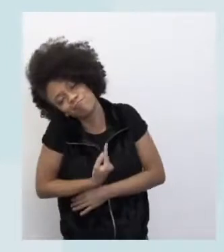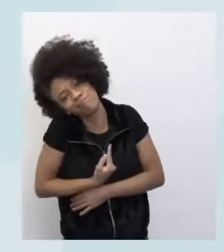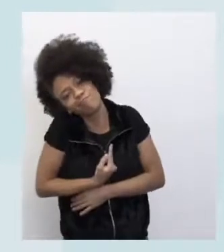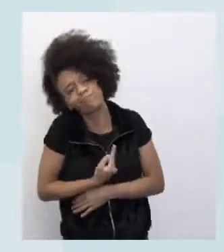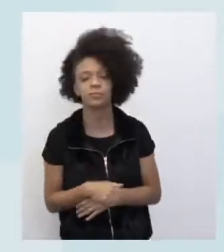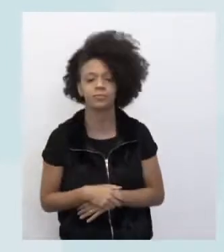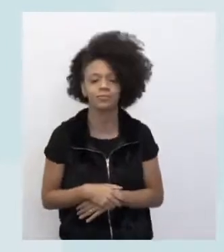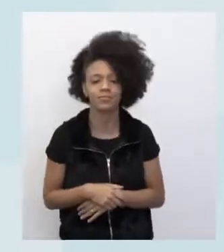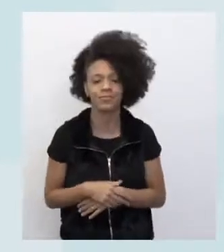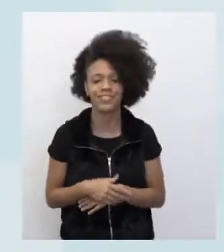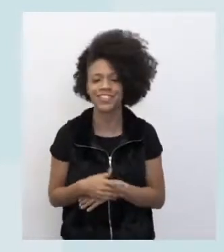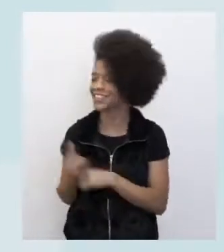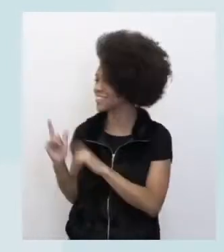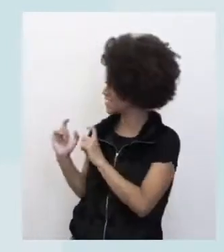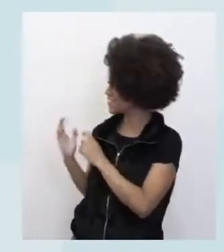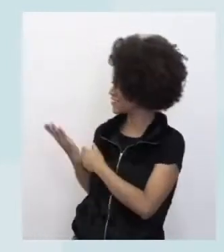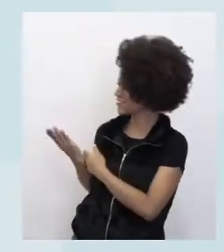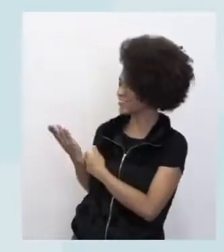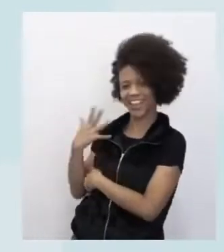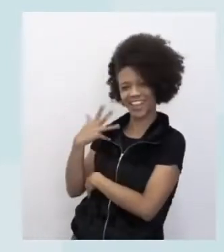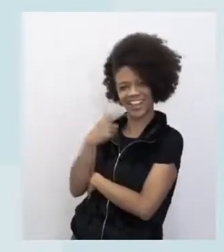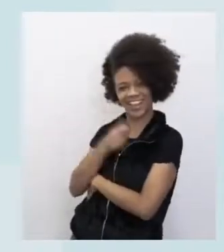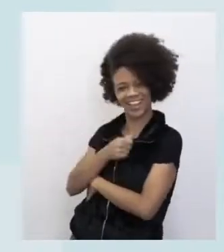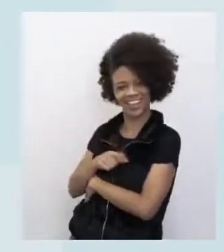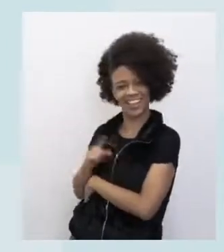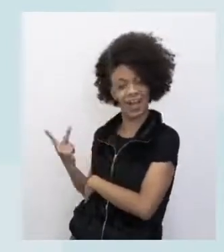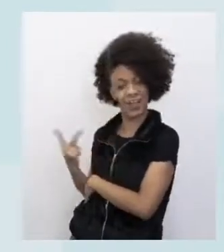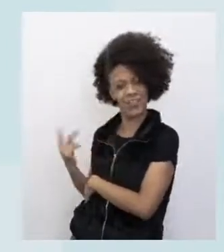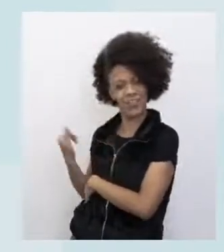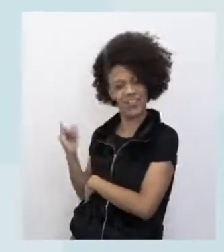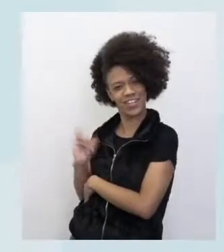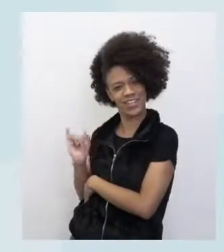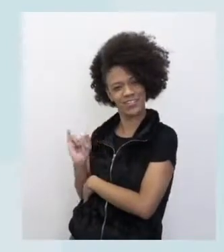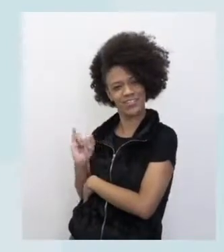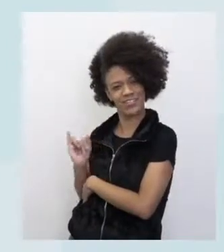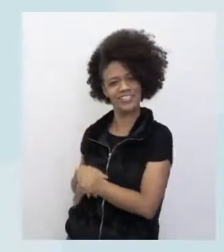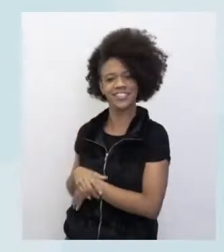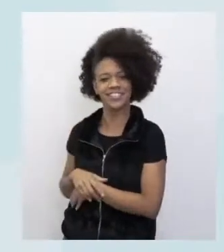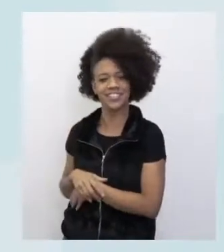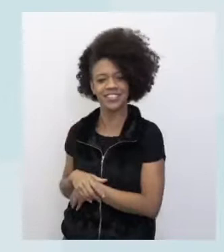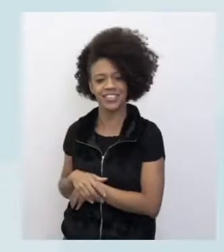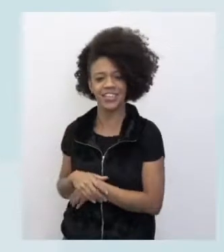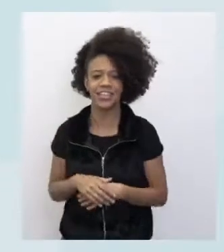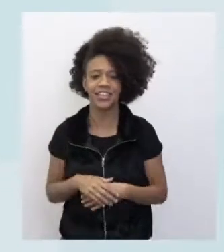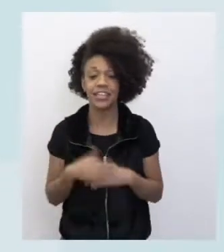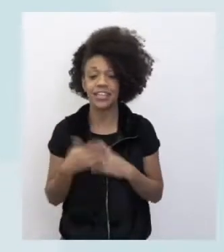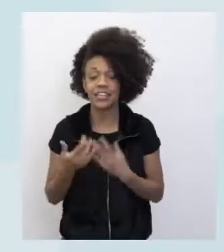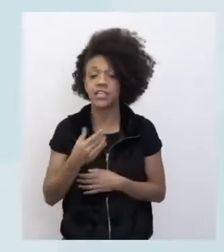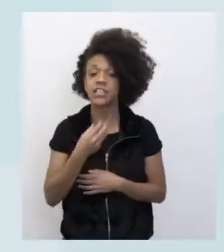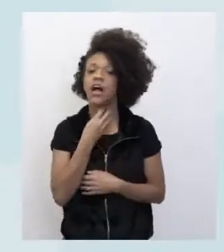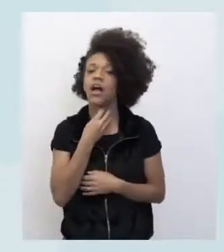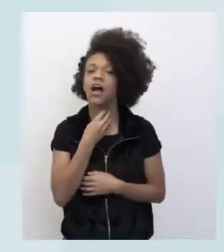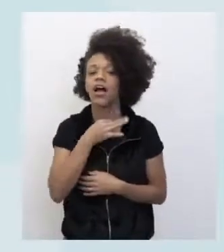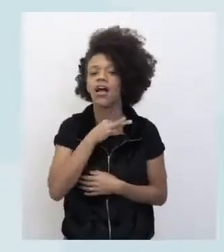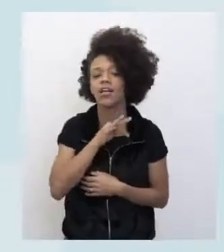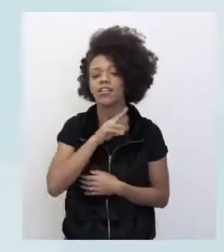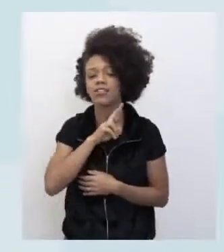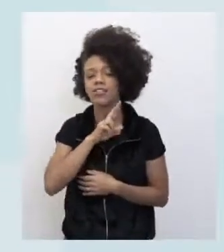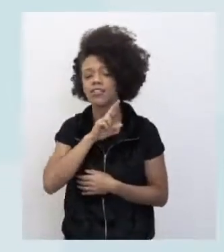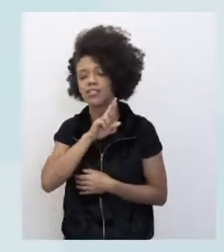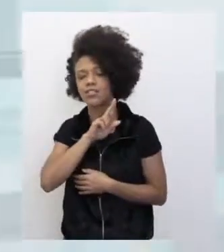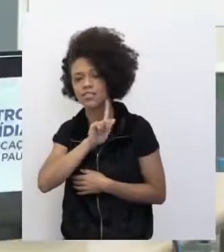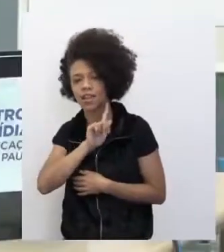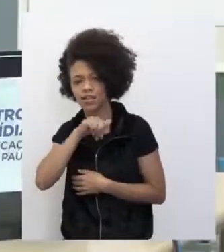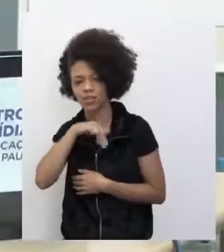aí que lindos os dois, essa é a Thaís e esse é o PC. E essa é a traqueostomia, não é, Ed? Que fica aqui,